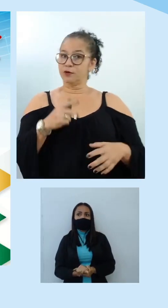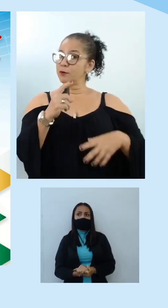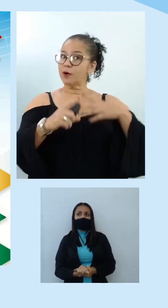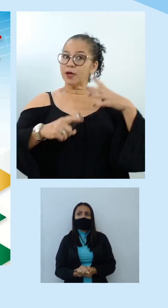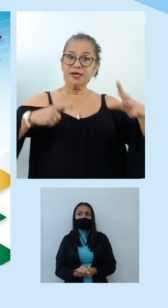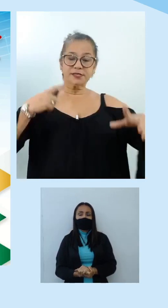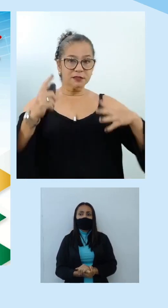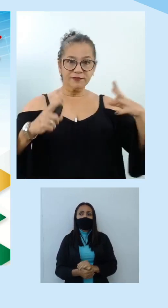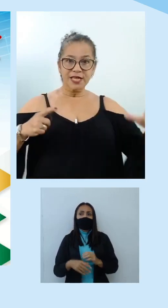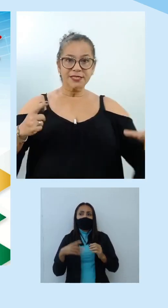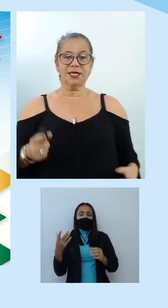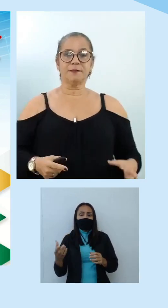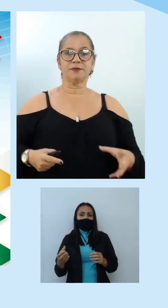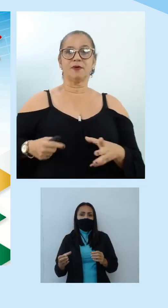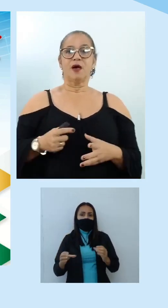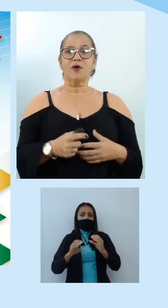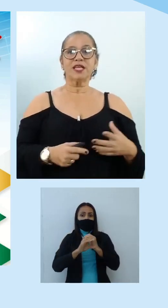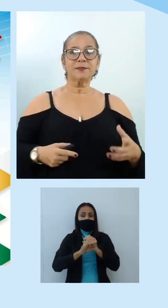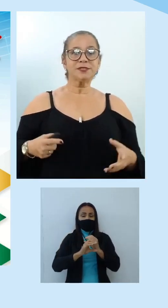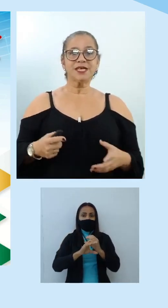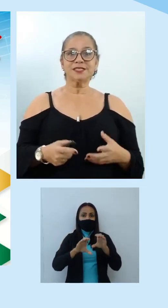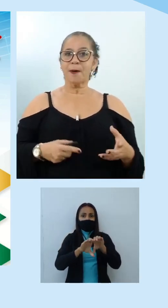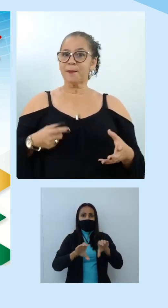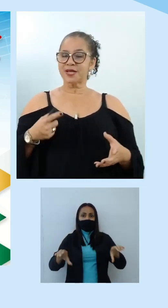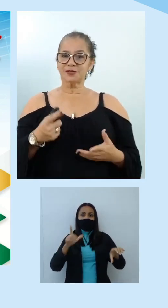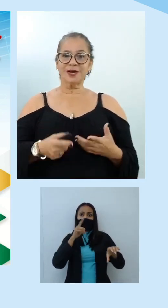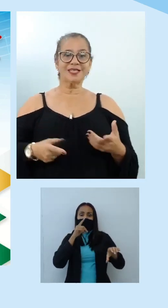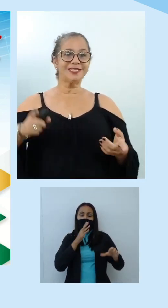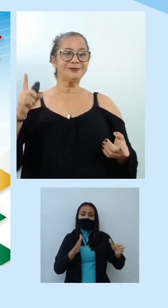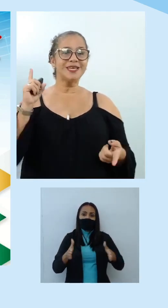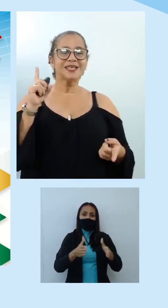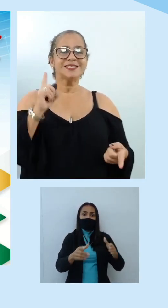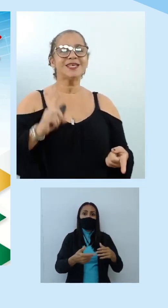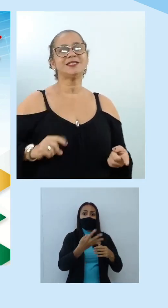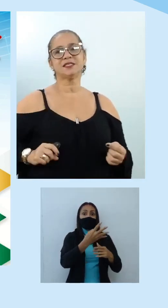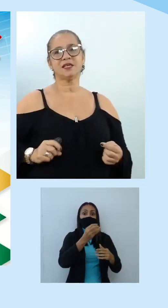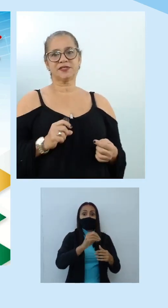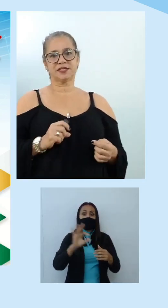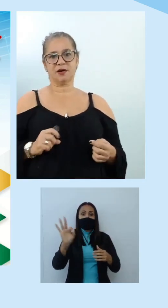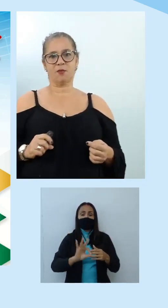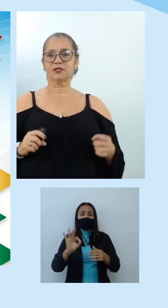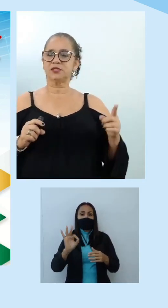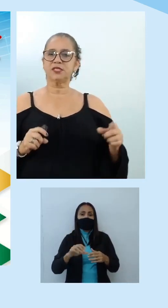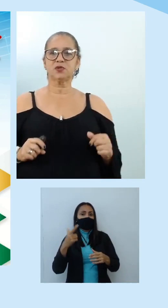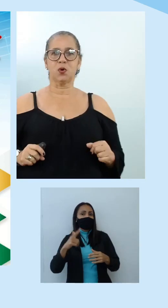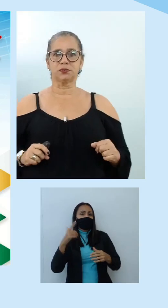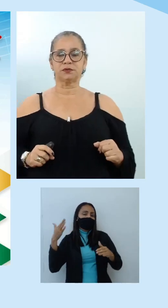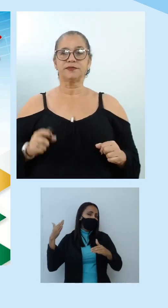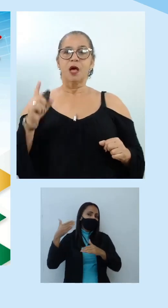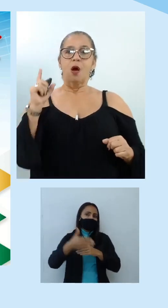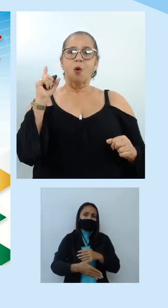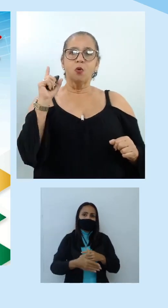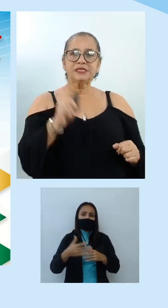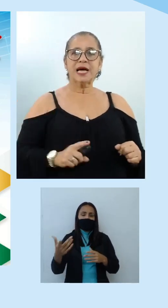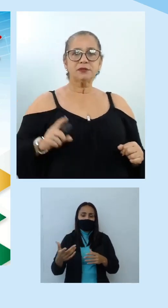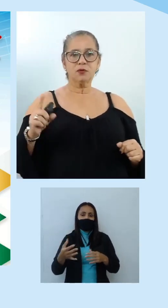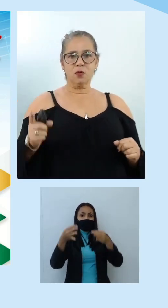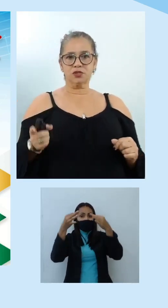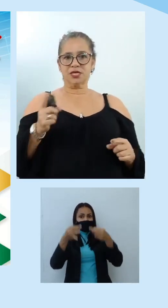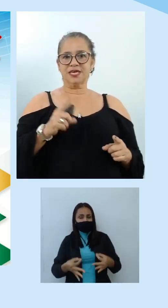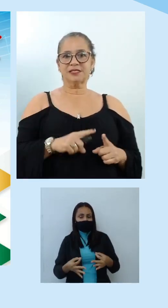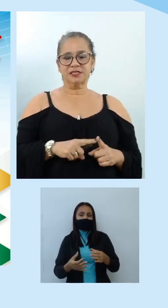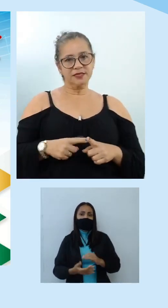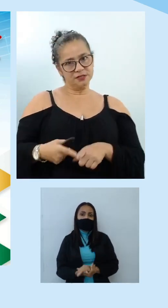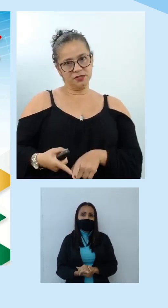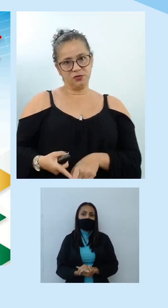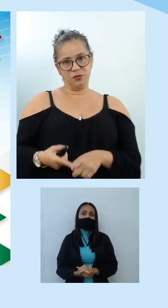Saneamento, vou correr que senão não vai dar tempo. 40% da população ainda não tem acesso a serviço adequado de esgoto. O dado consta